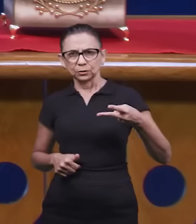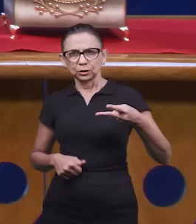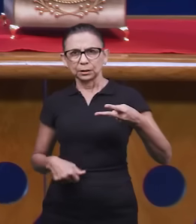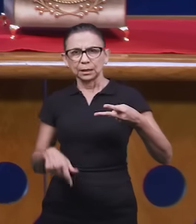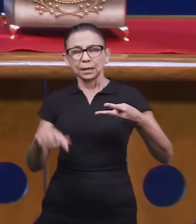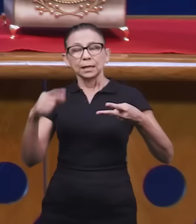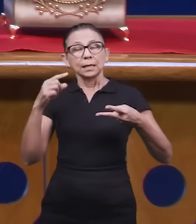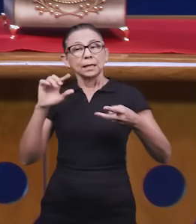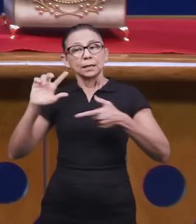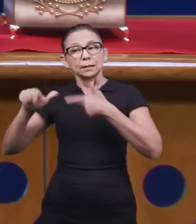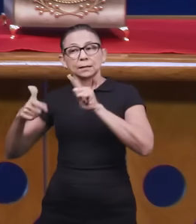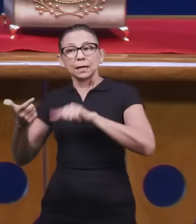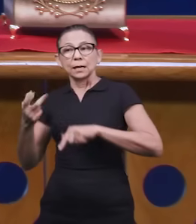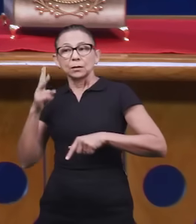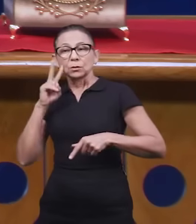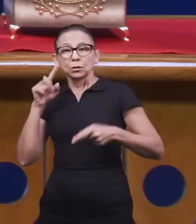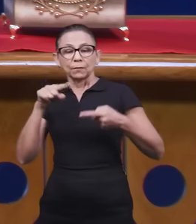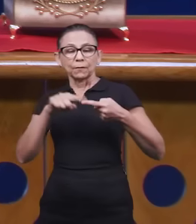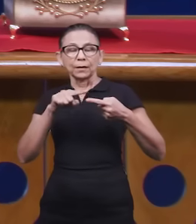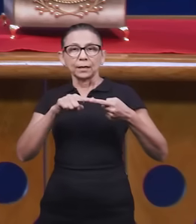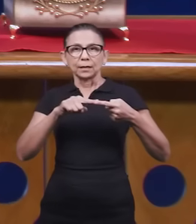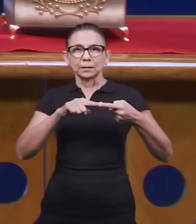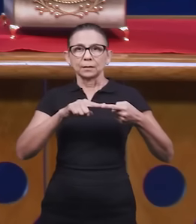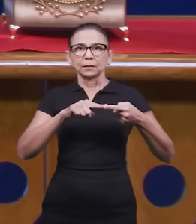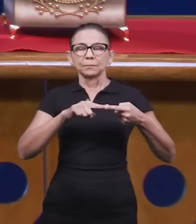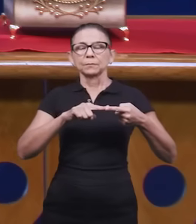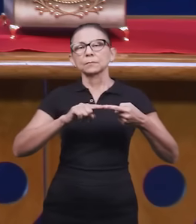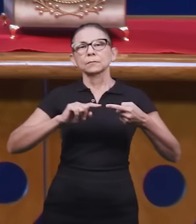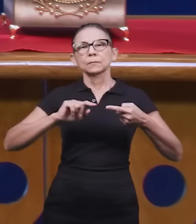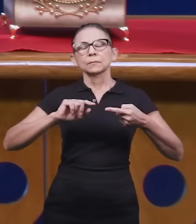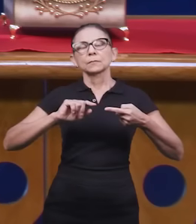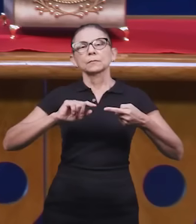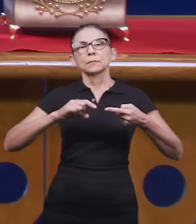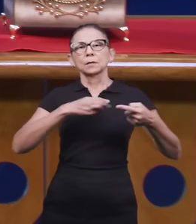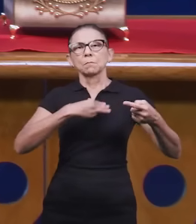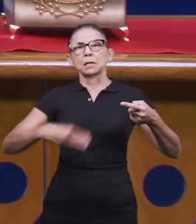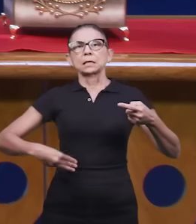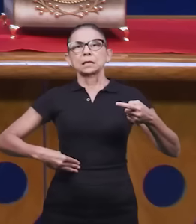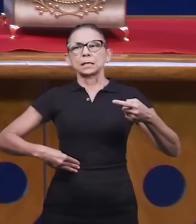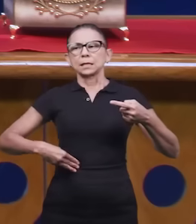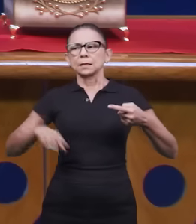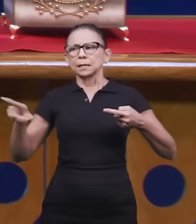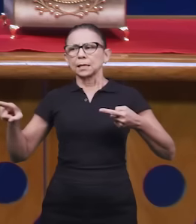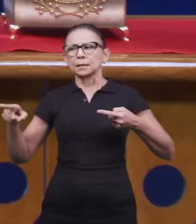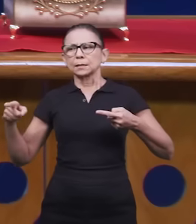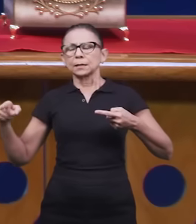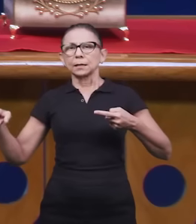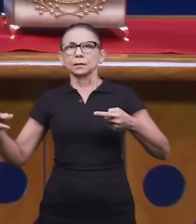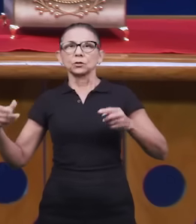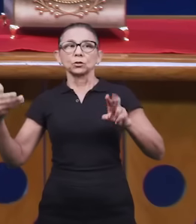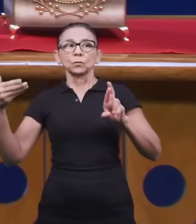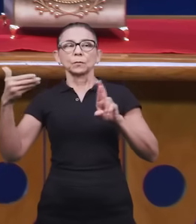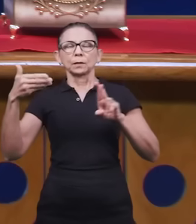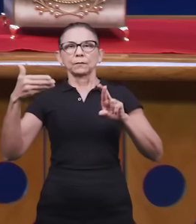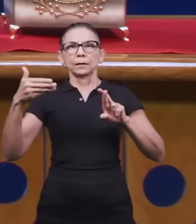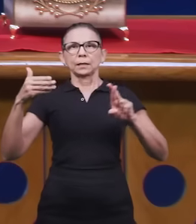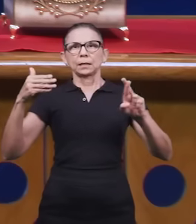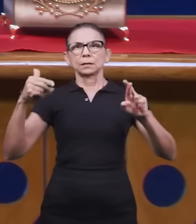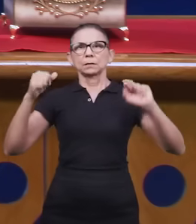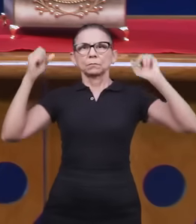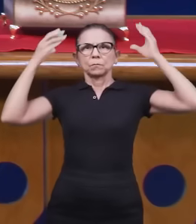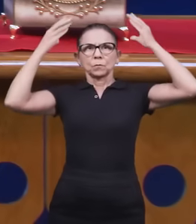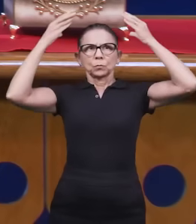Israel entende e só enxerga esse, é o Messias rei. Eles queriam um rei, a referência